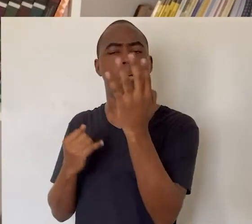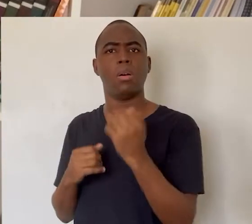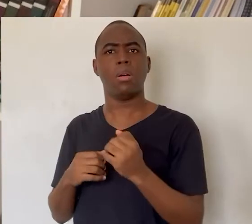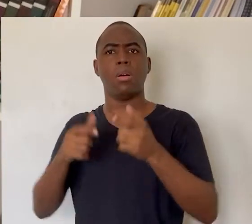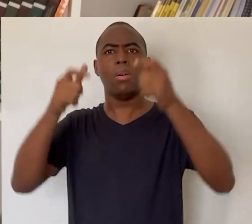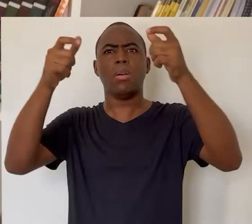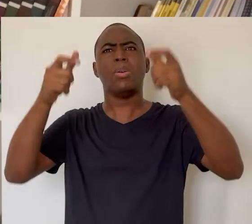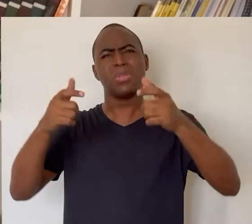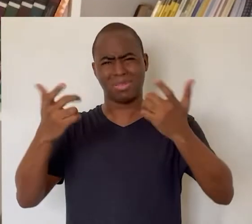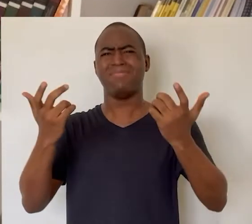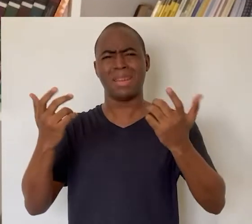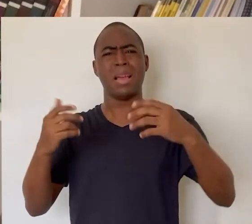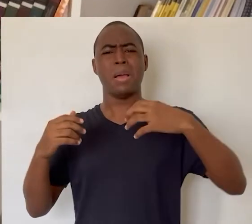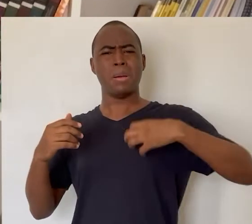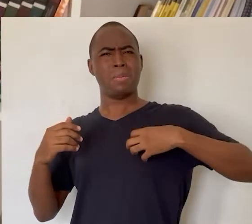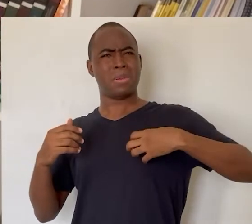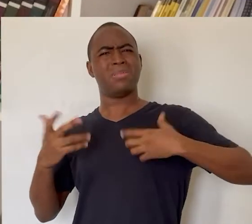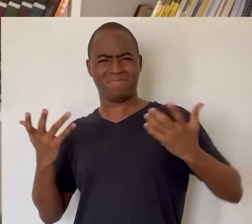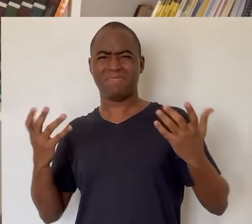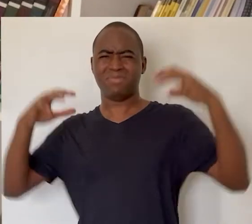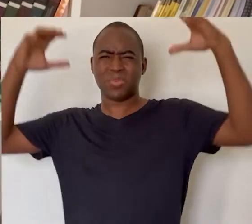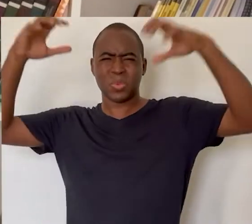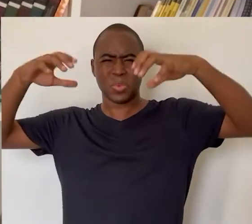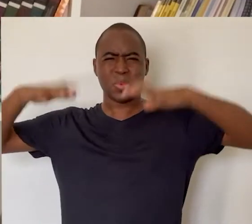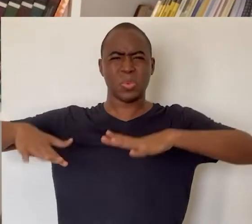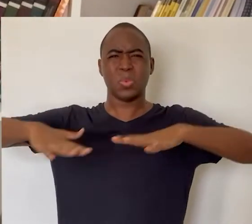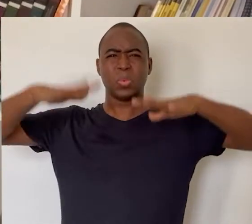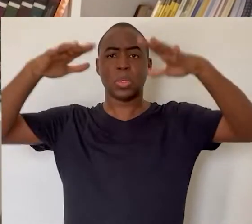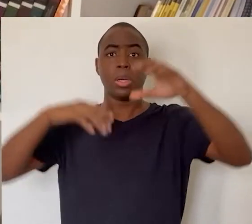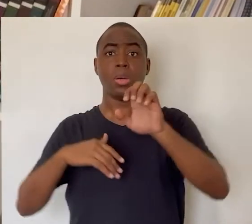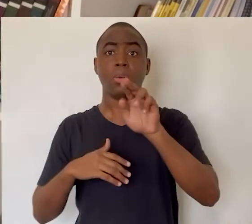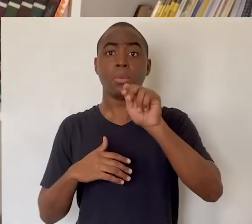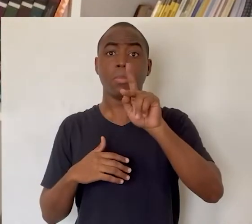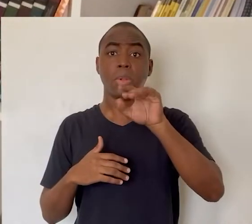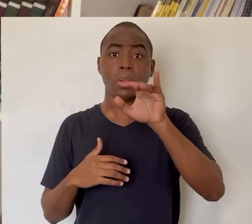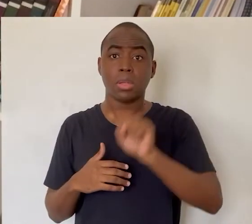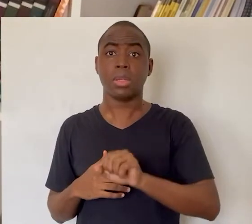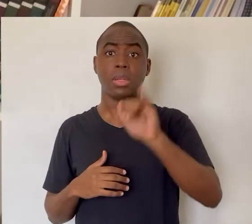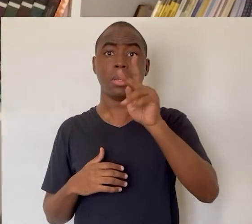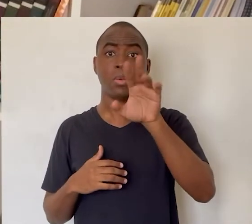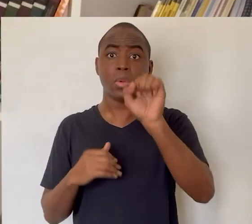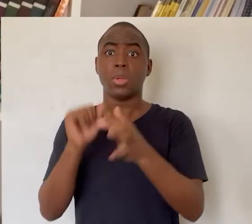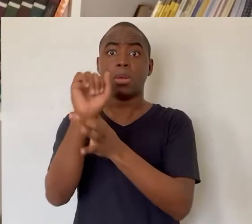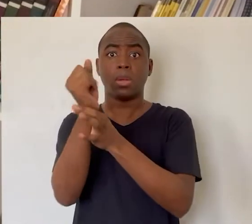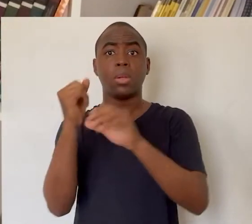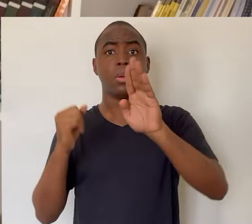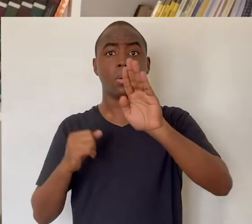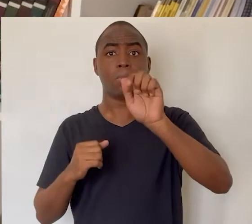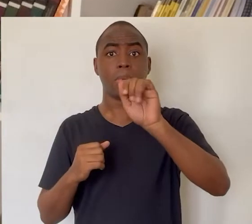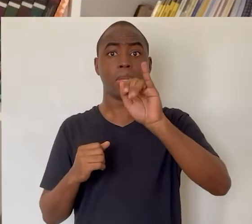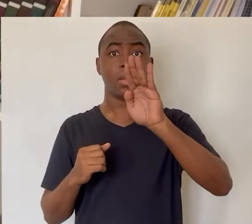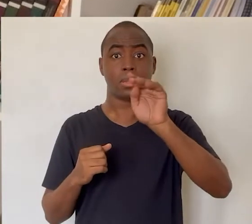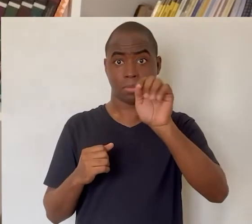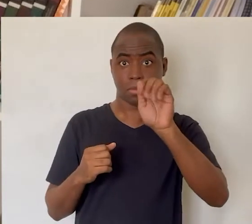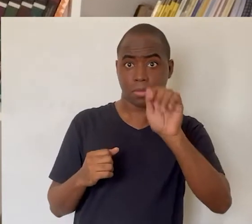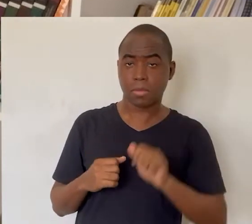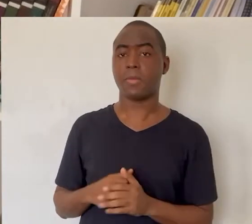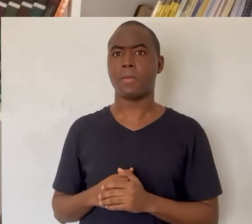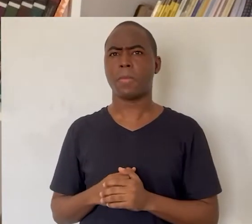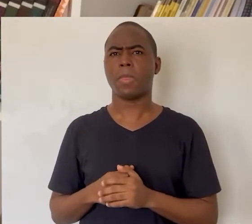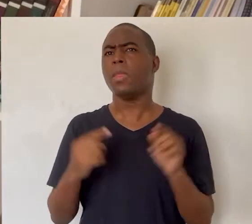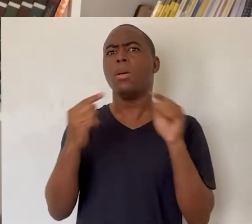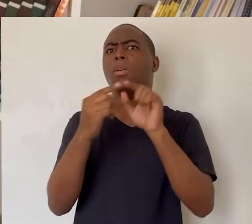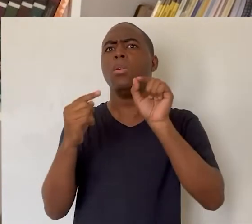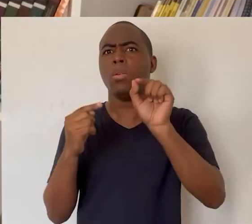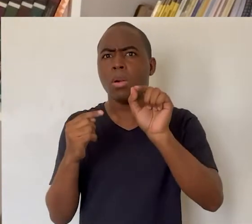IFBA localizadas em cidades baianas atingidas pelas chuvas: Eunápolis, Ilhéus, Porto Seguro e Ubaitaba. O objetivo